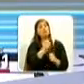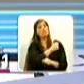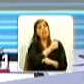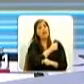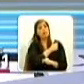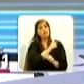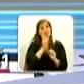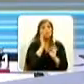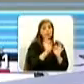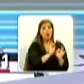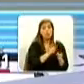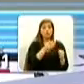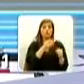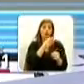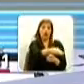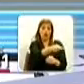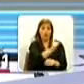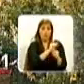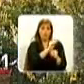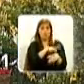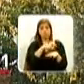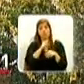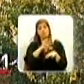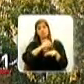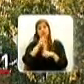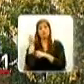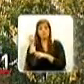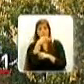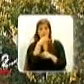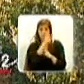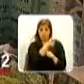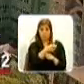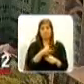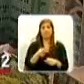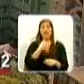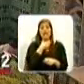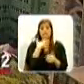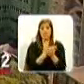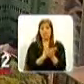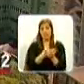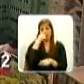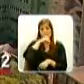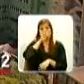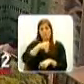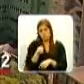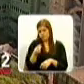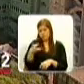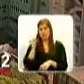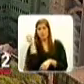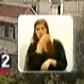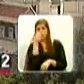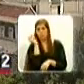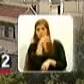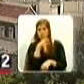de incumprimento de contratos. A crise levou a que muitas famílias entrassem em incumprimento e acabassem por entregar as casas